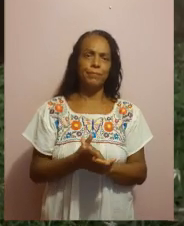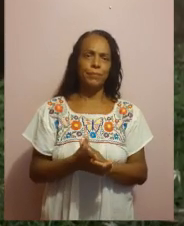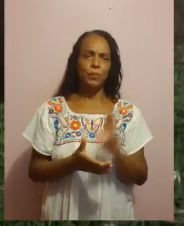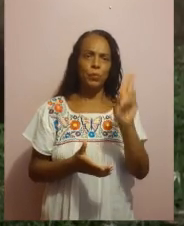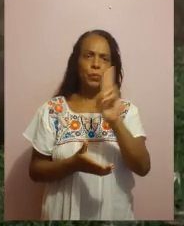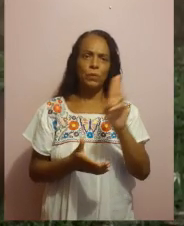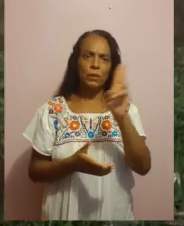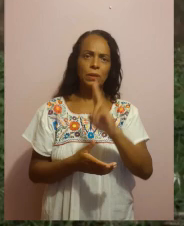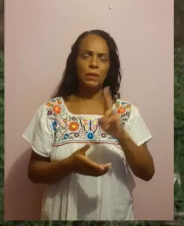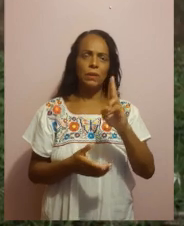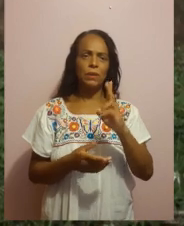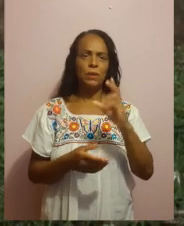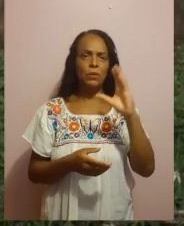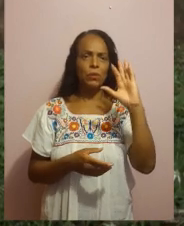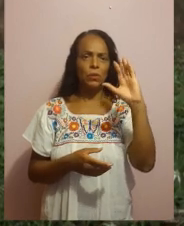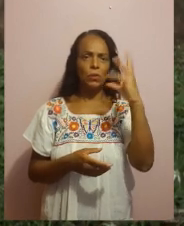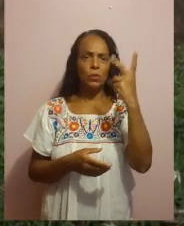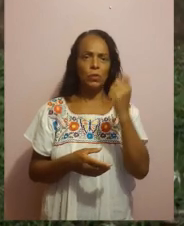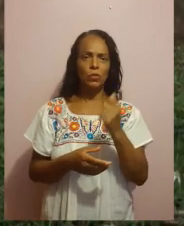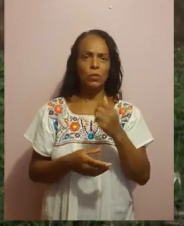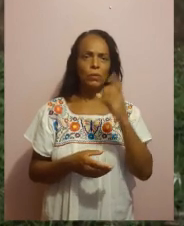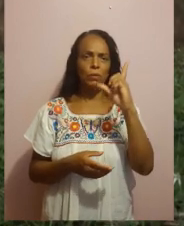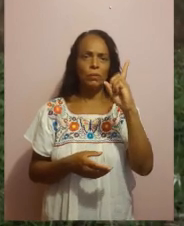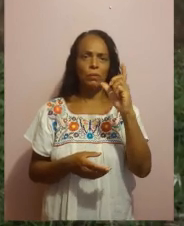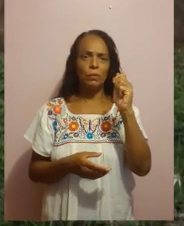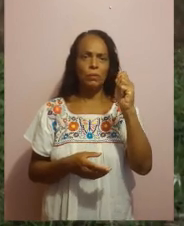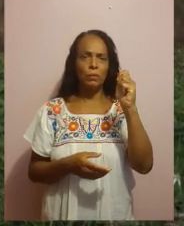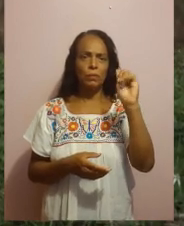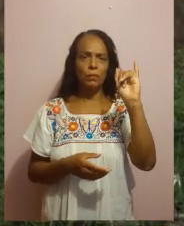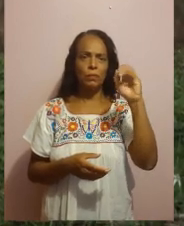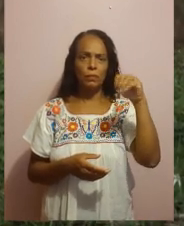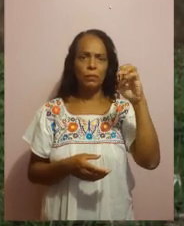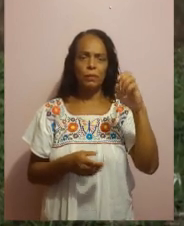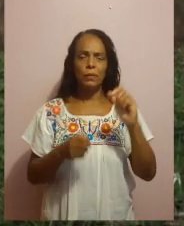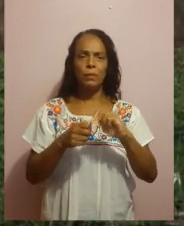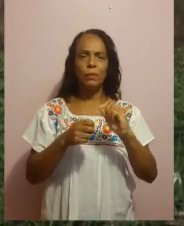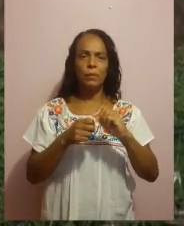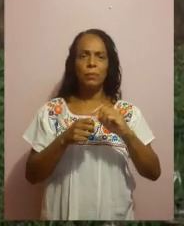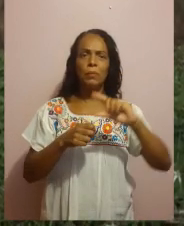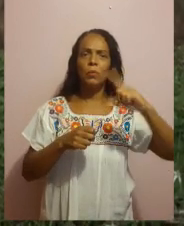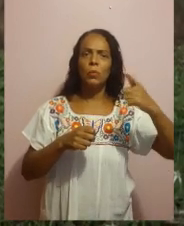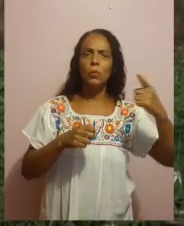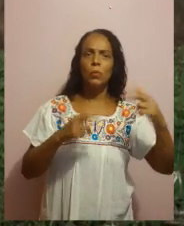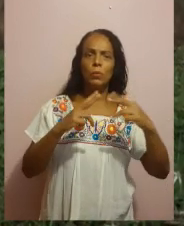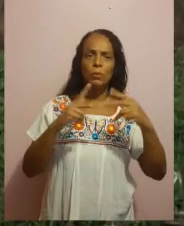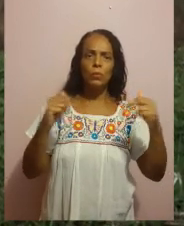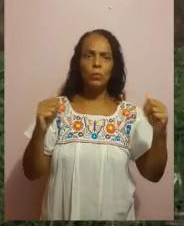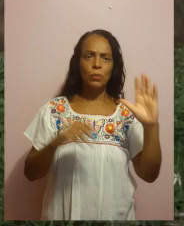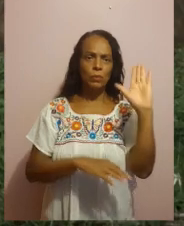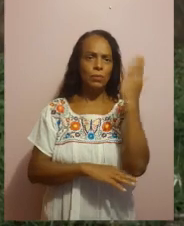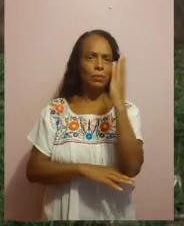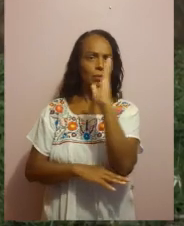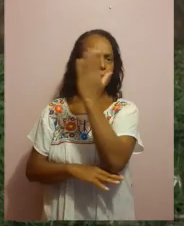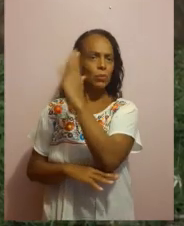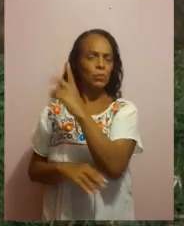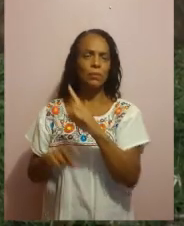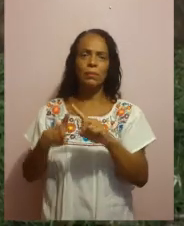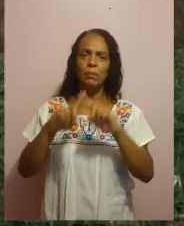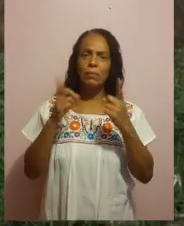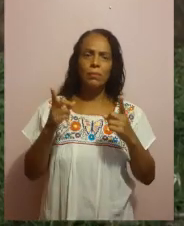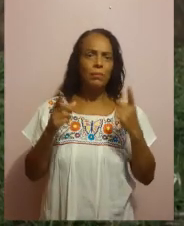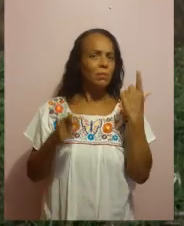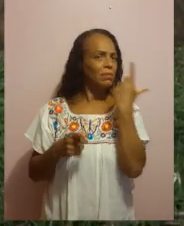de remédios da natureza, mas não conseguiu reverter o quadro, até porque